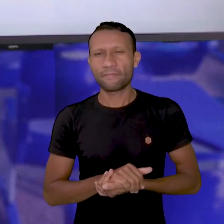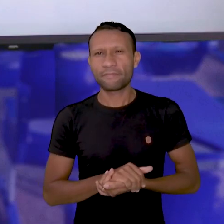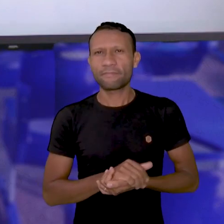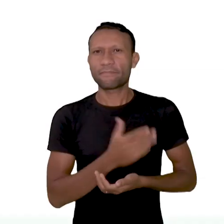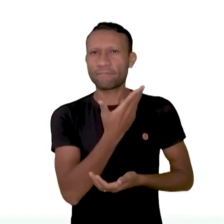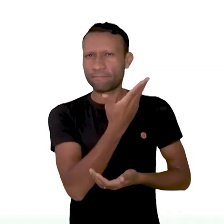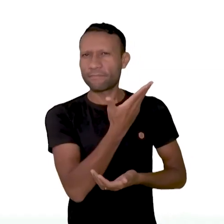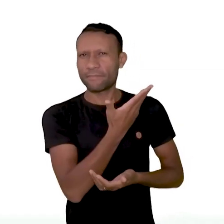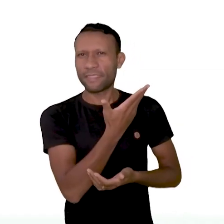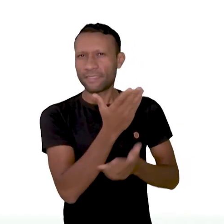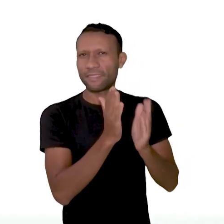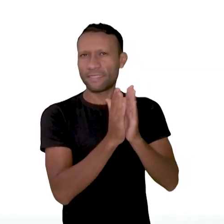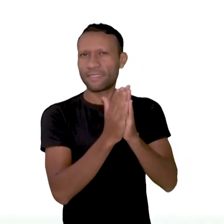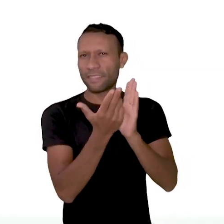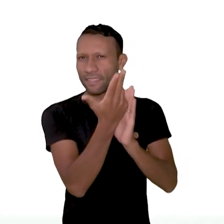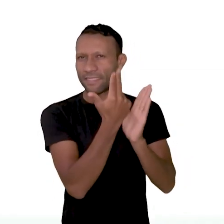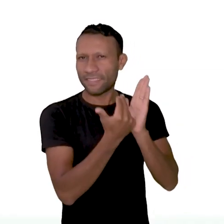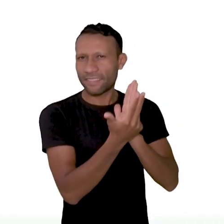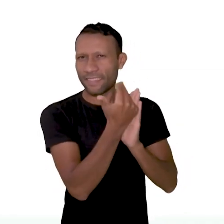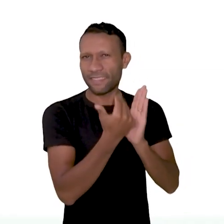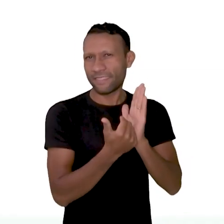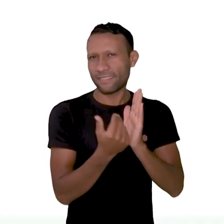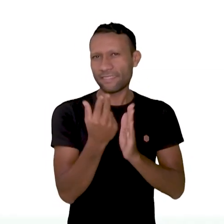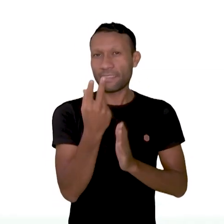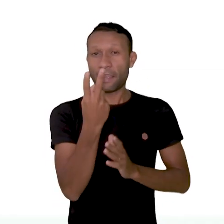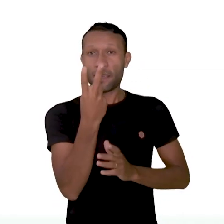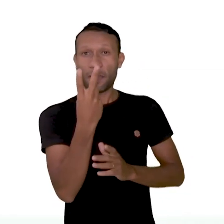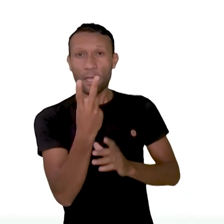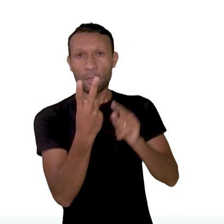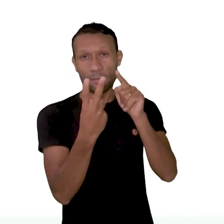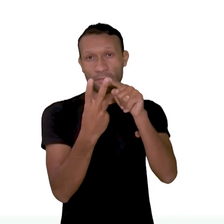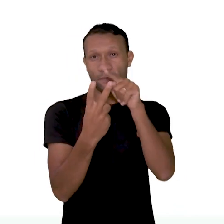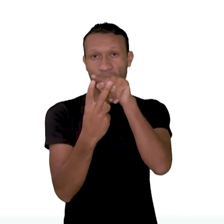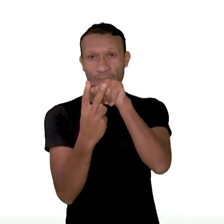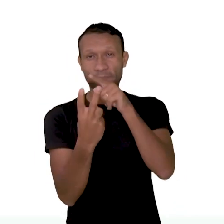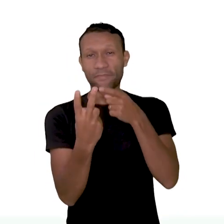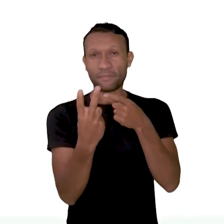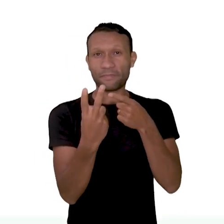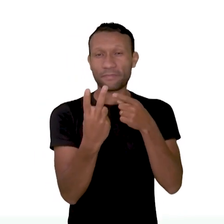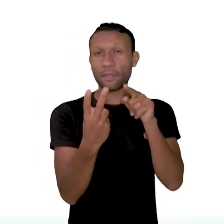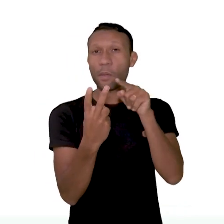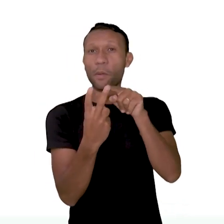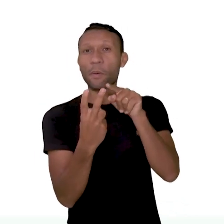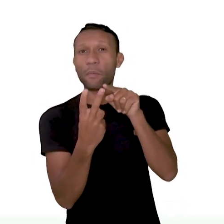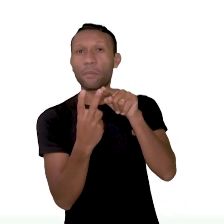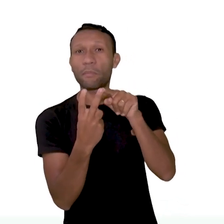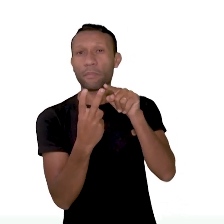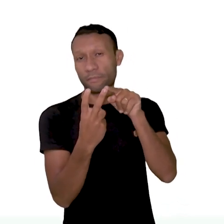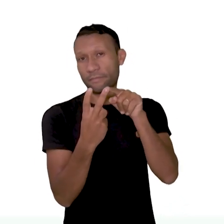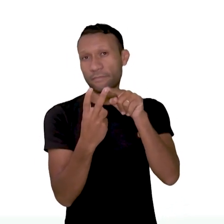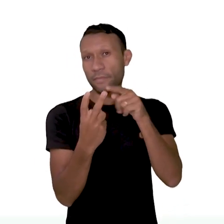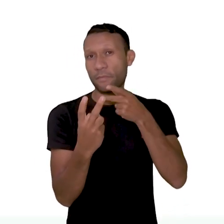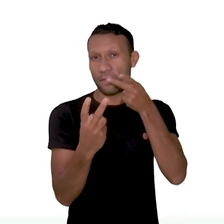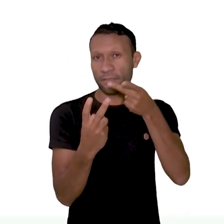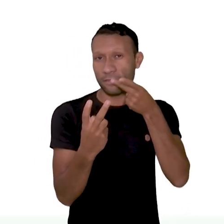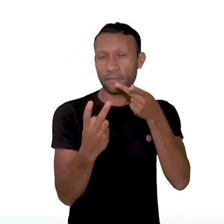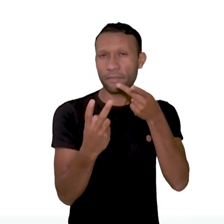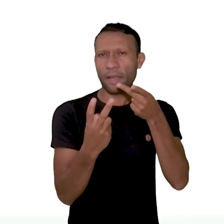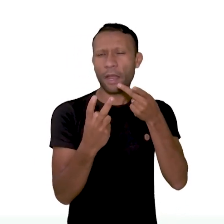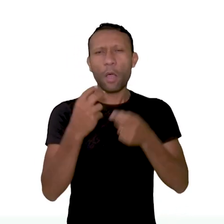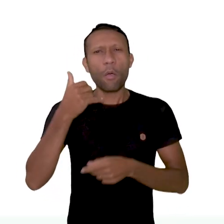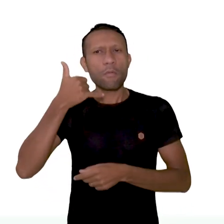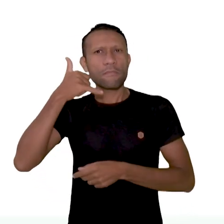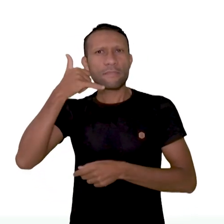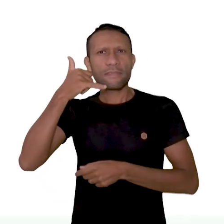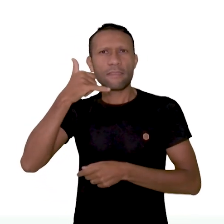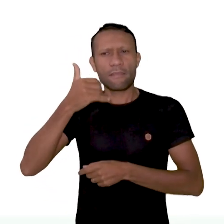Esse bonequinho, né, dividido em dois, tá? A gente tem duas cenas, duas falas, e ele diz o seguinte, na primeira fala: smartphones